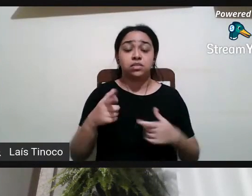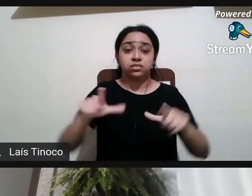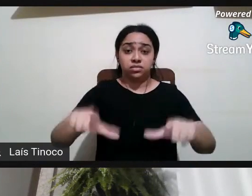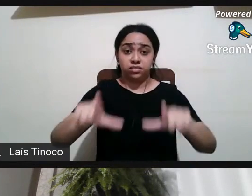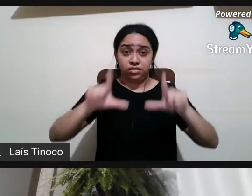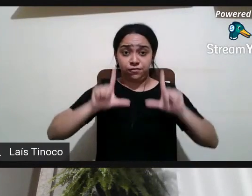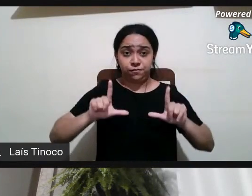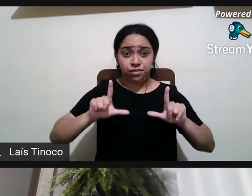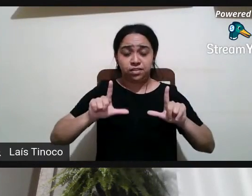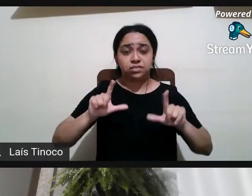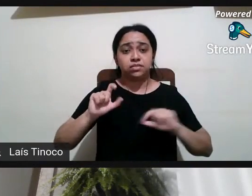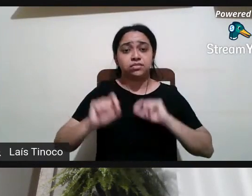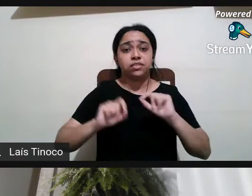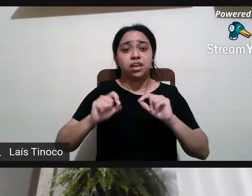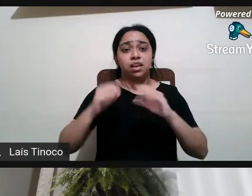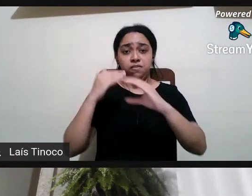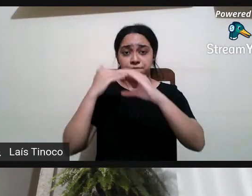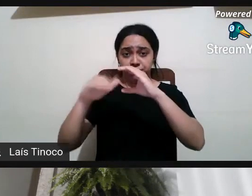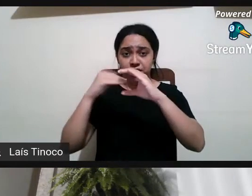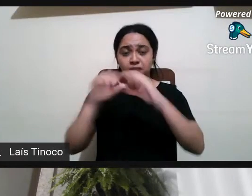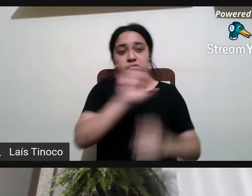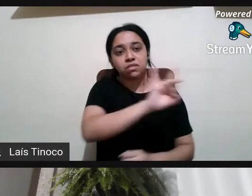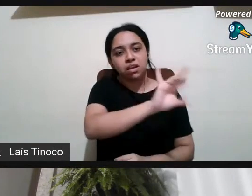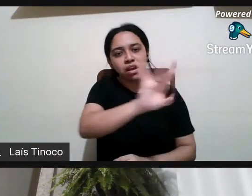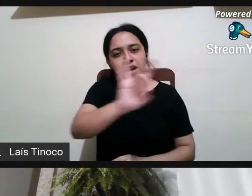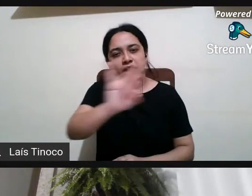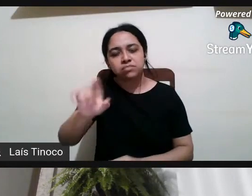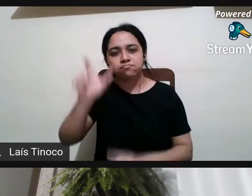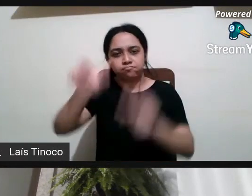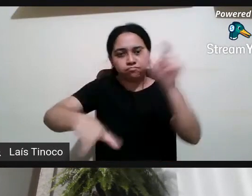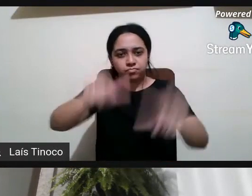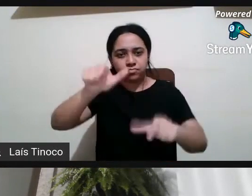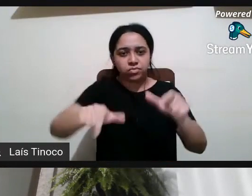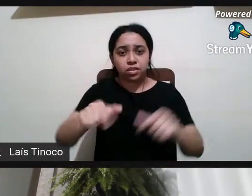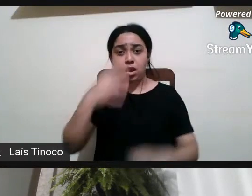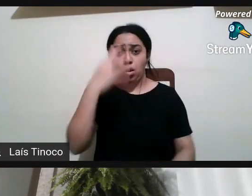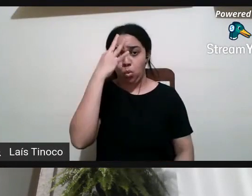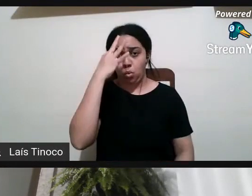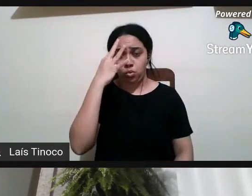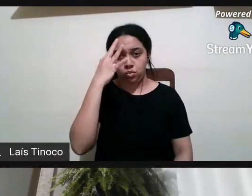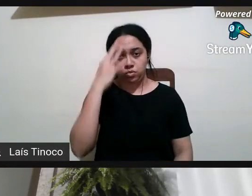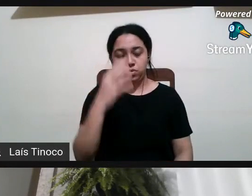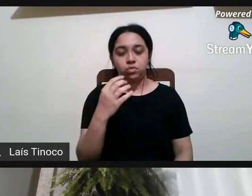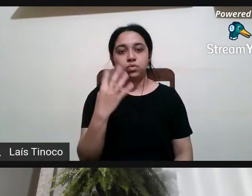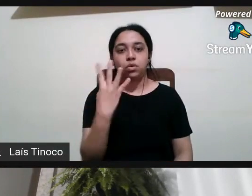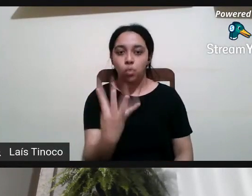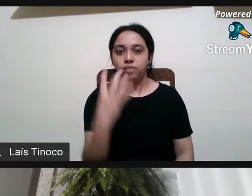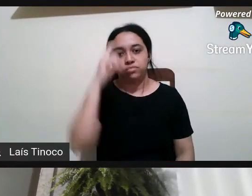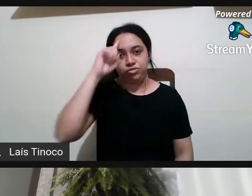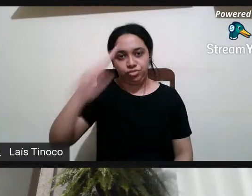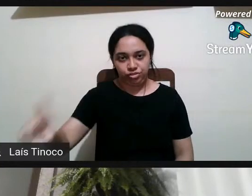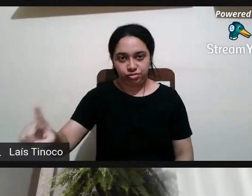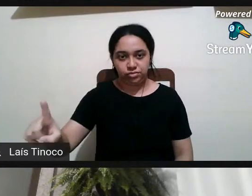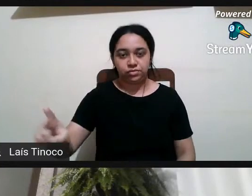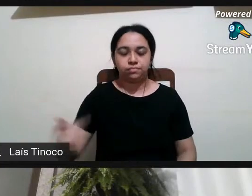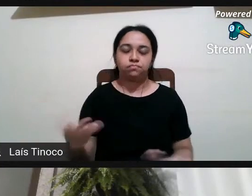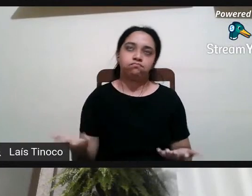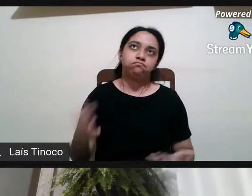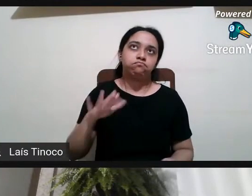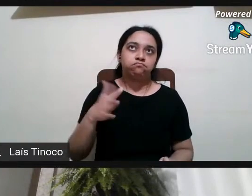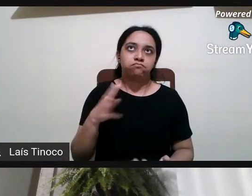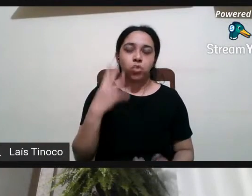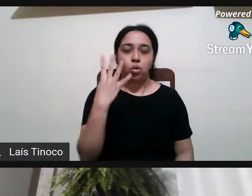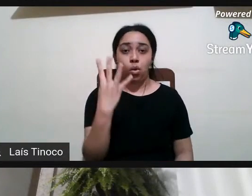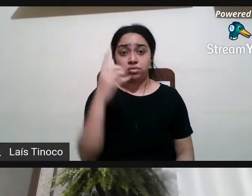os certificados serão enviados para o e-mail de vocês em até 4 dias úteis, tá bom? Então, até daqui a 4